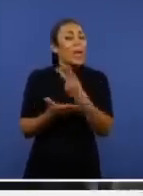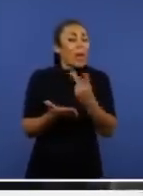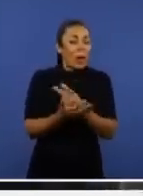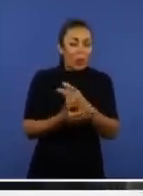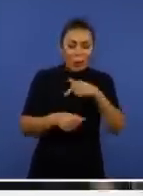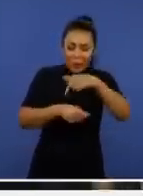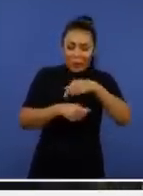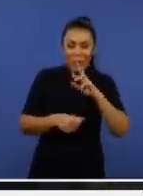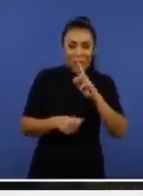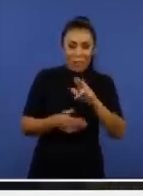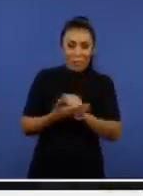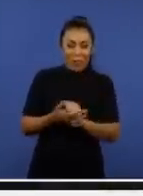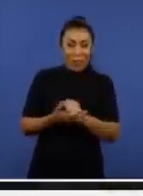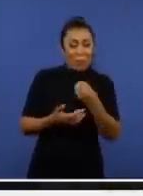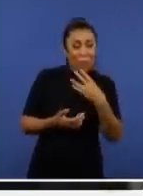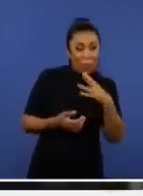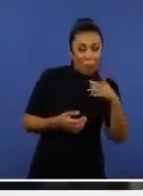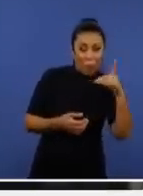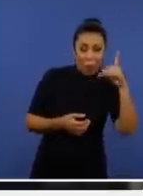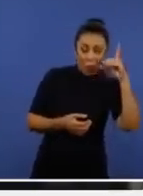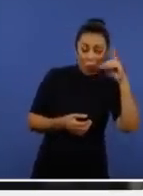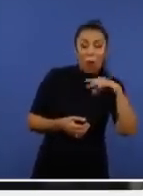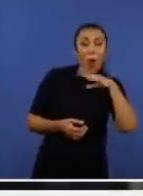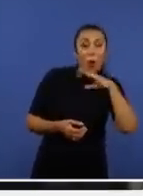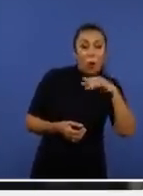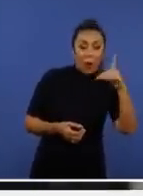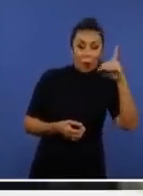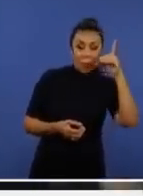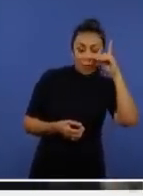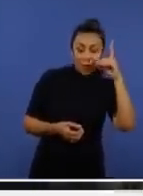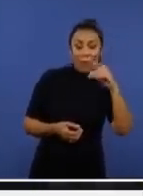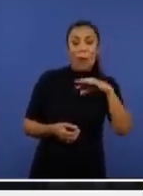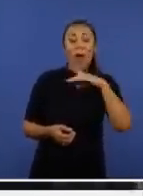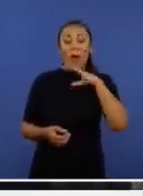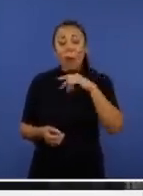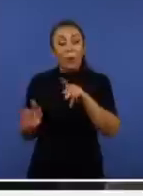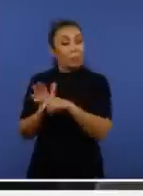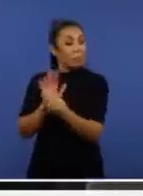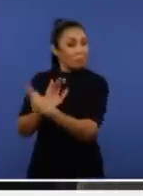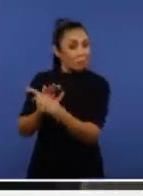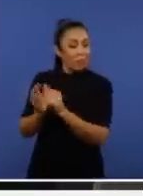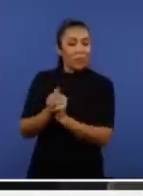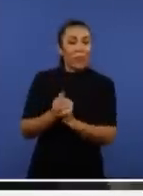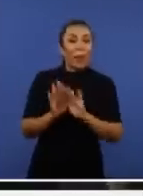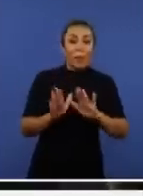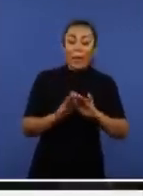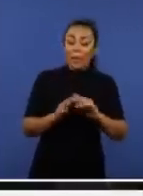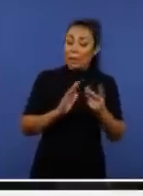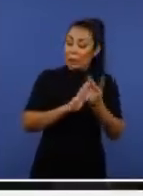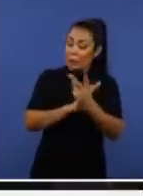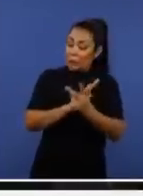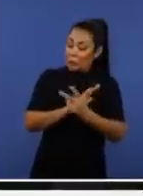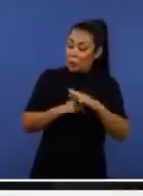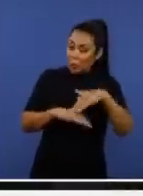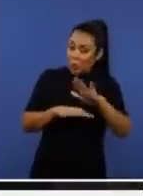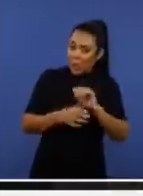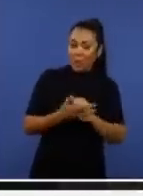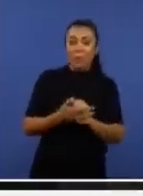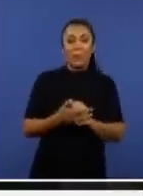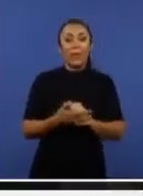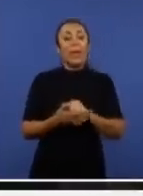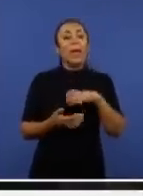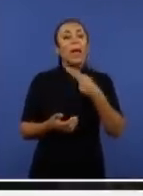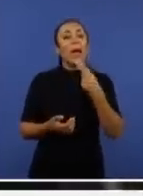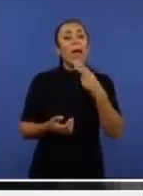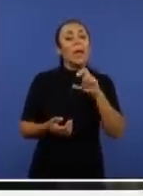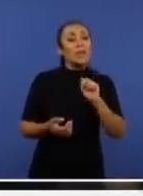ele e não foi bom para ela. Mas, de um modo geral, ele foi mais preservado que Jair Bolsonaro. Simone Tebet, ao meu ver, foi melhor hoje